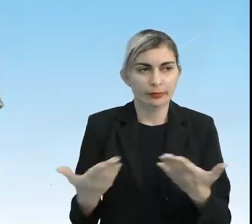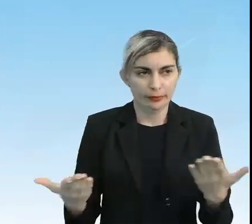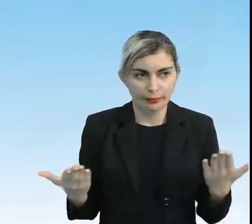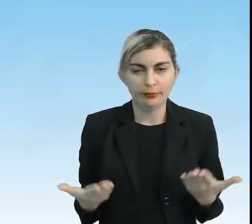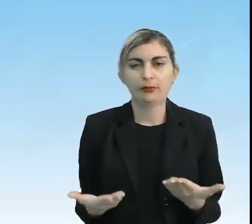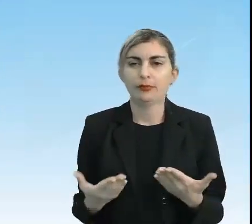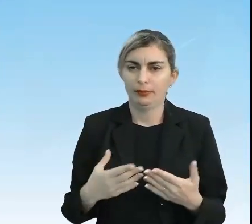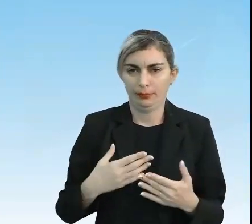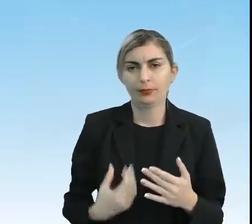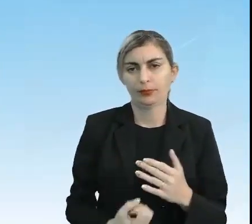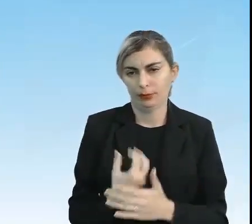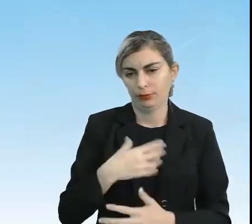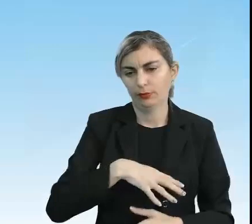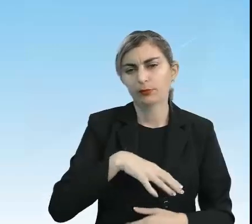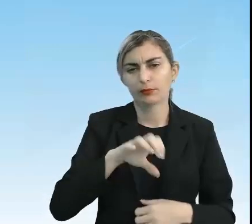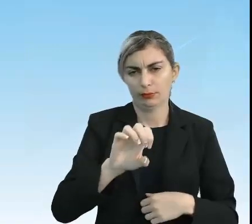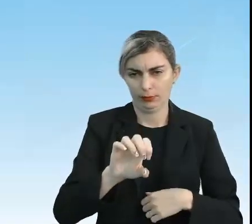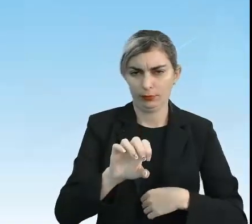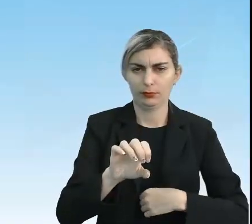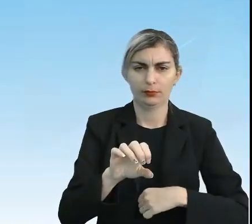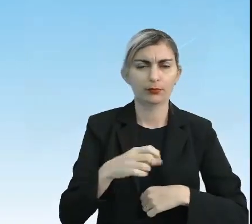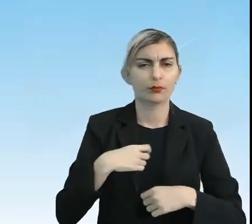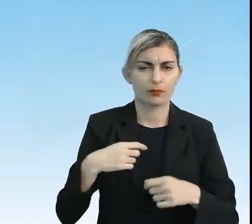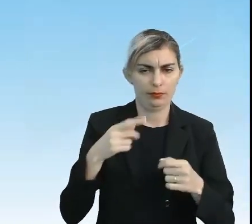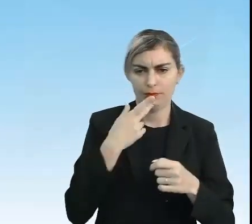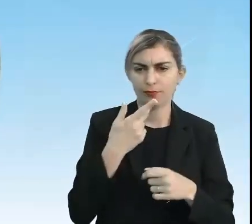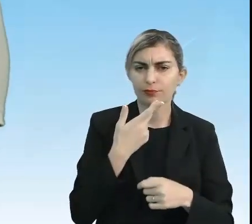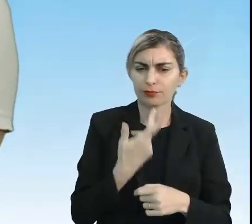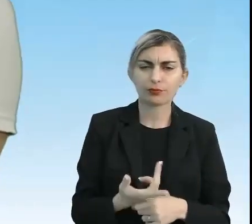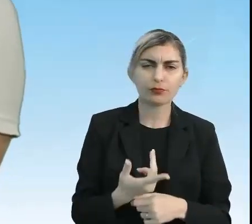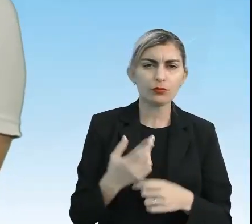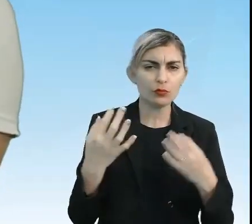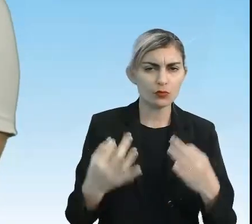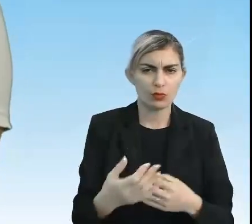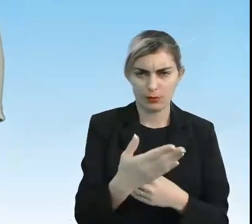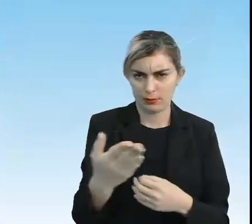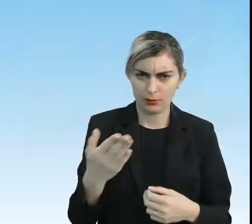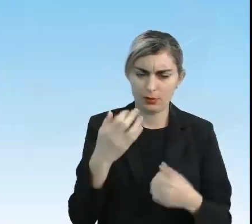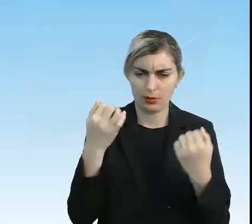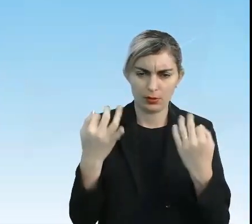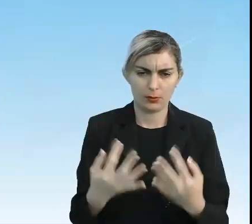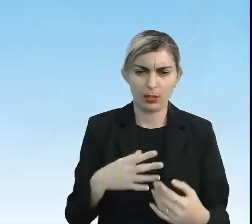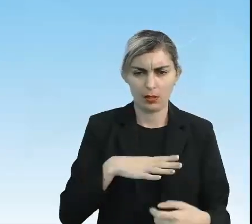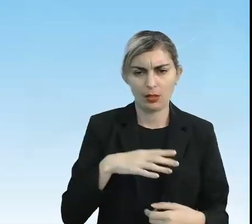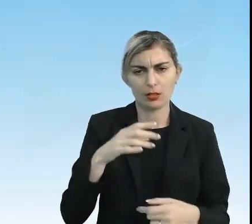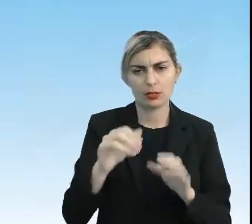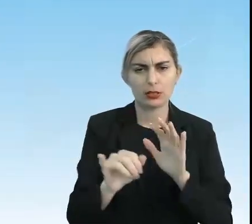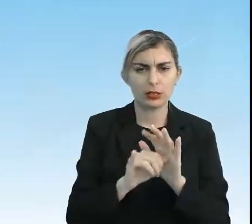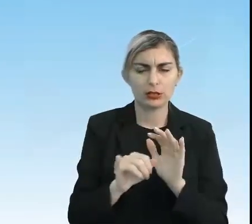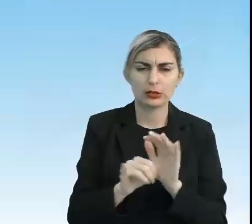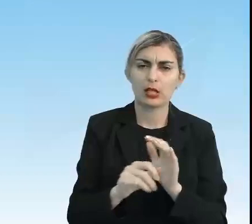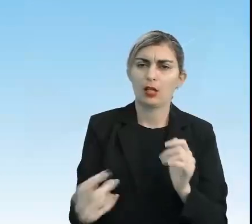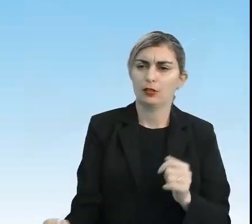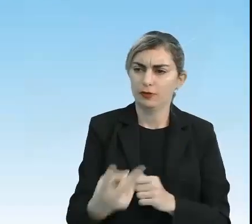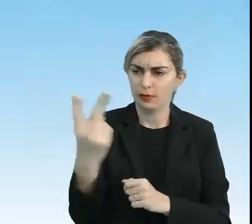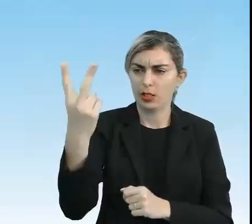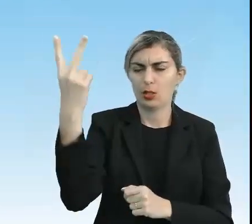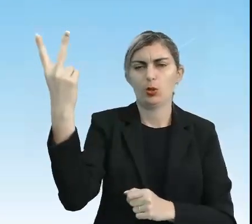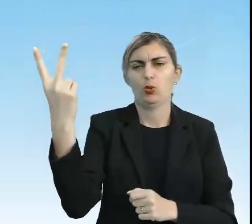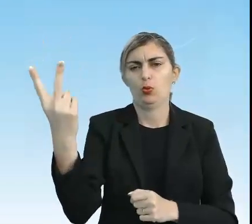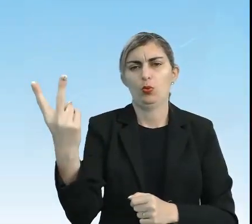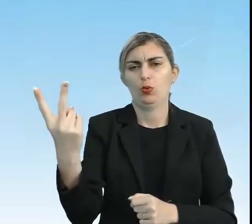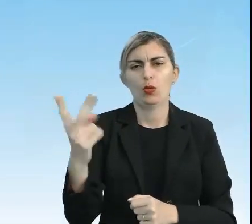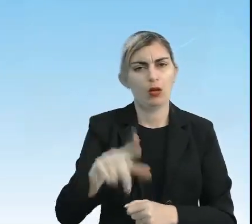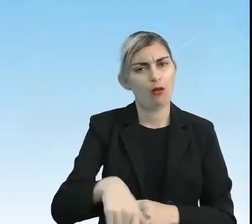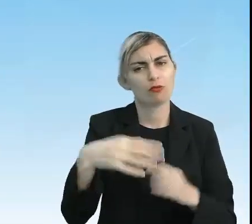está a essência da ética. E a gente fala justamente, como o senhor falou, o seguinte: essa questão da identidade, né, os valores, as morais, é o que